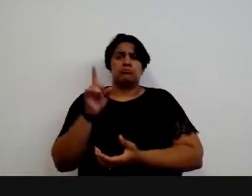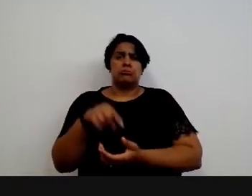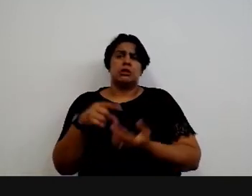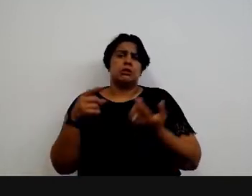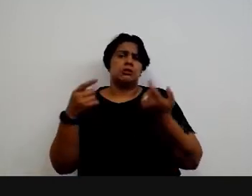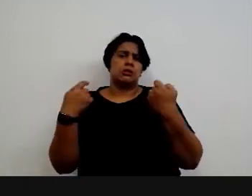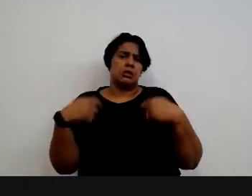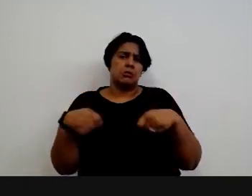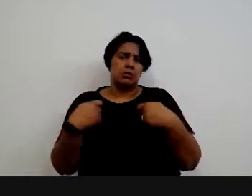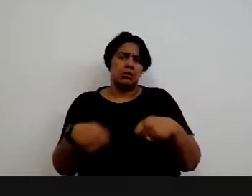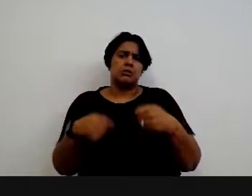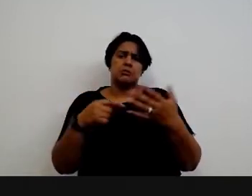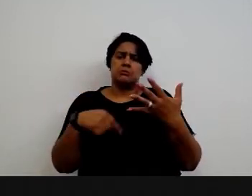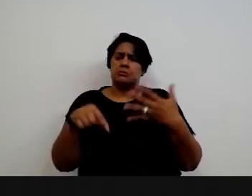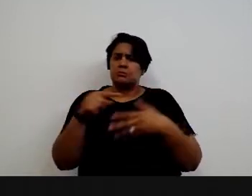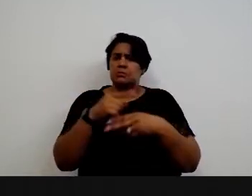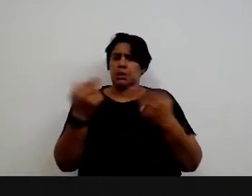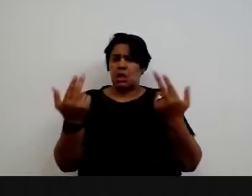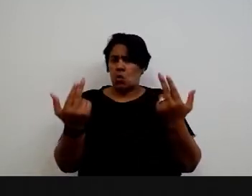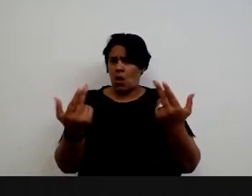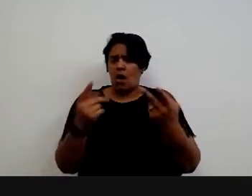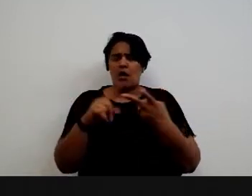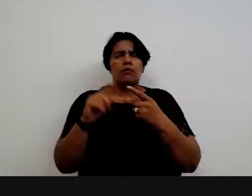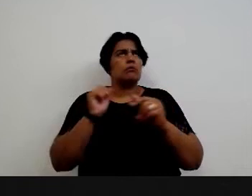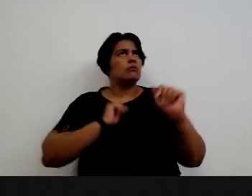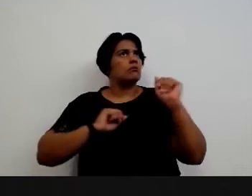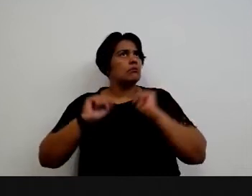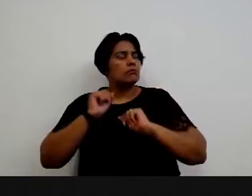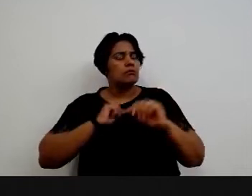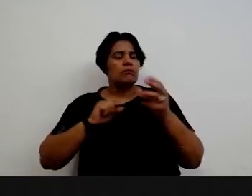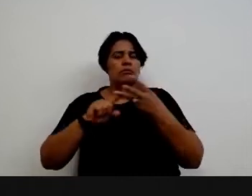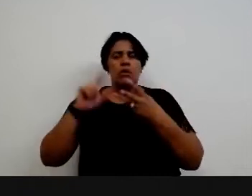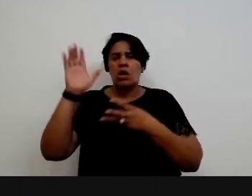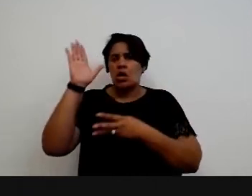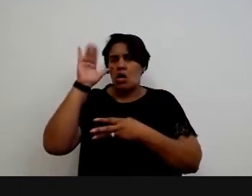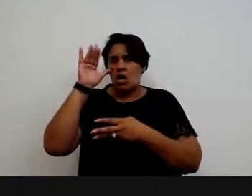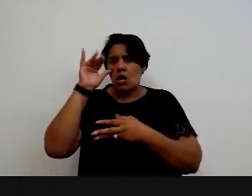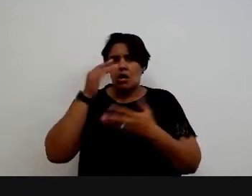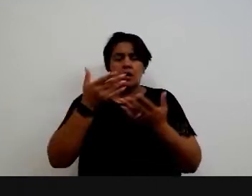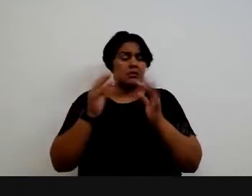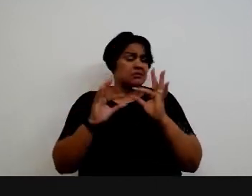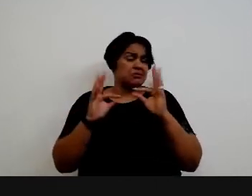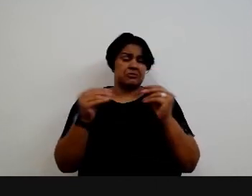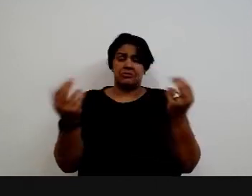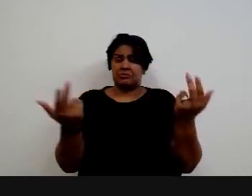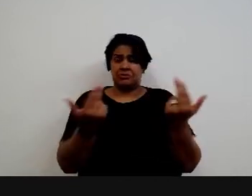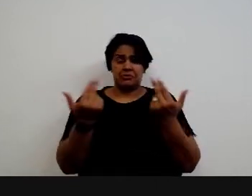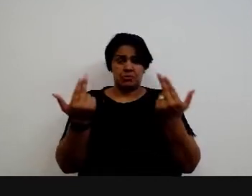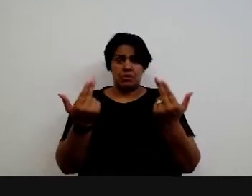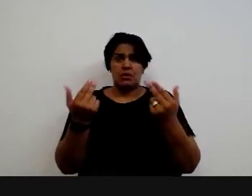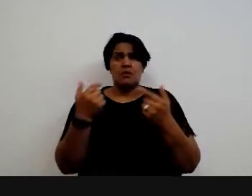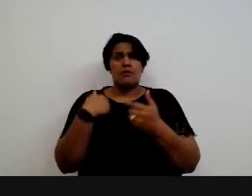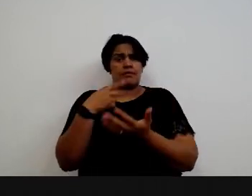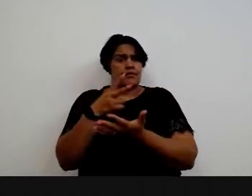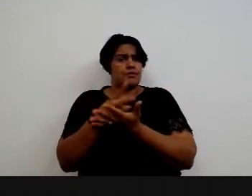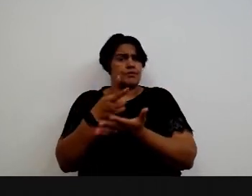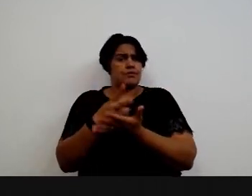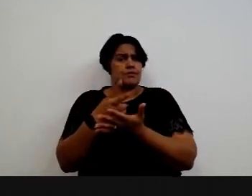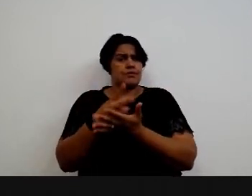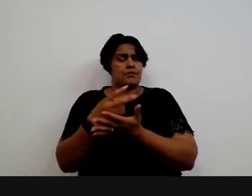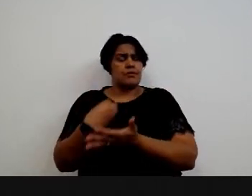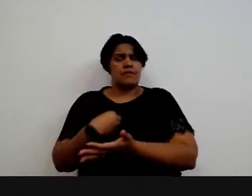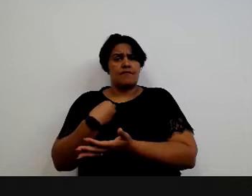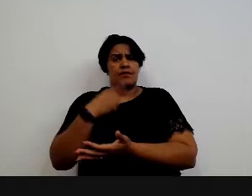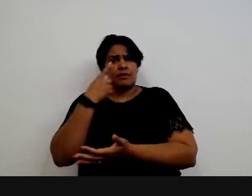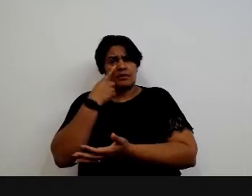mesmas demandas, os mesmos anseios, a mesma curiosidade. E eu vivencio muitas